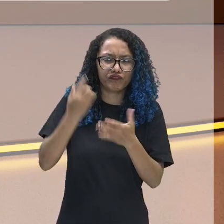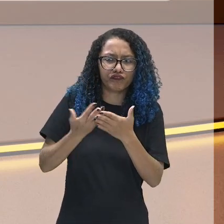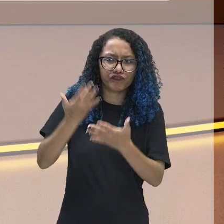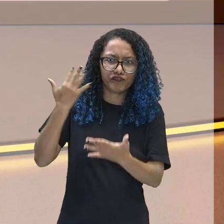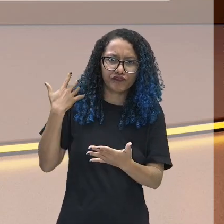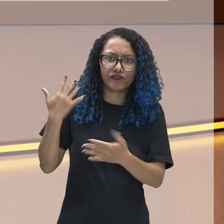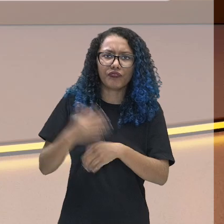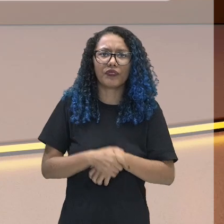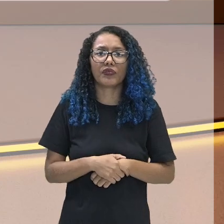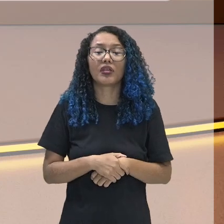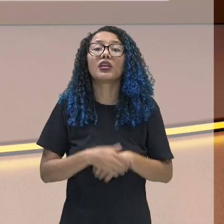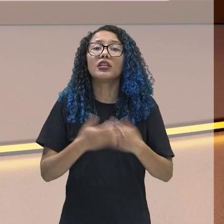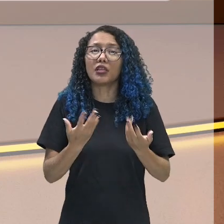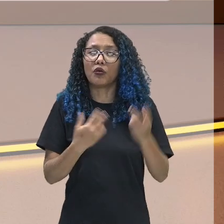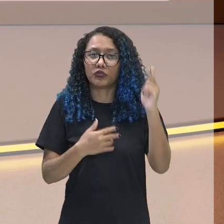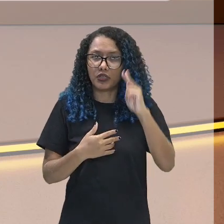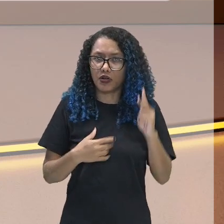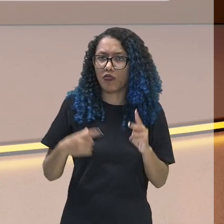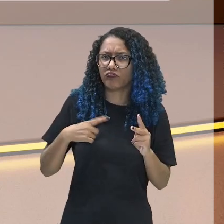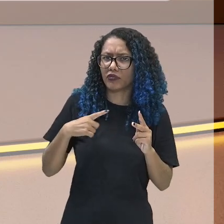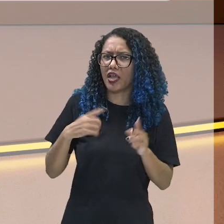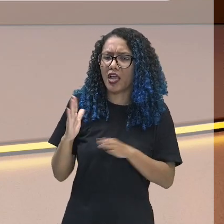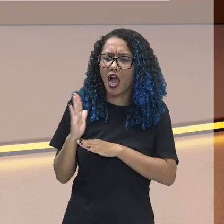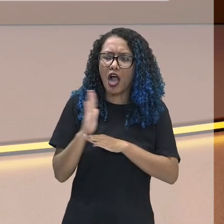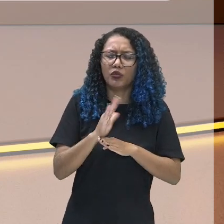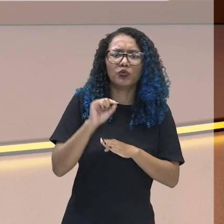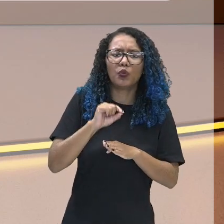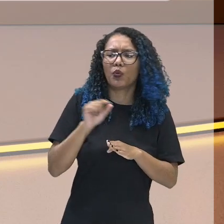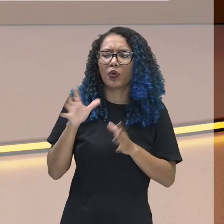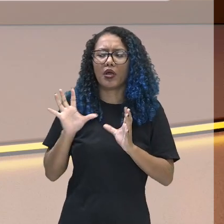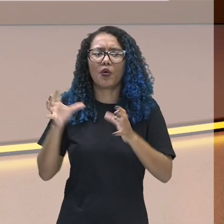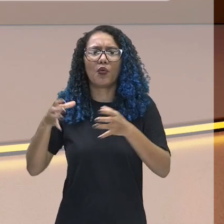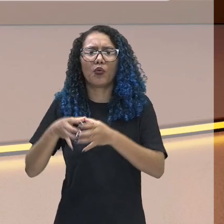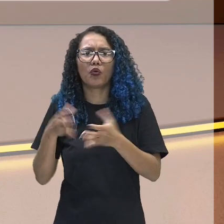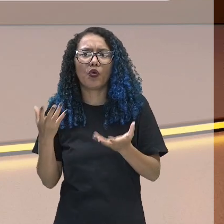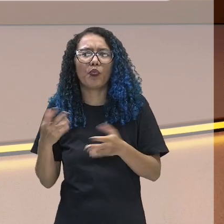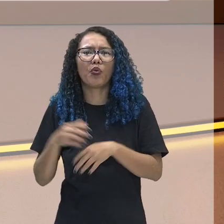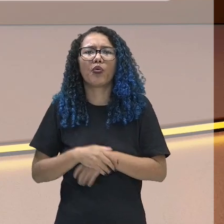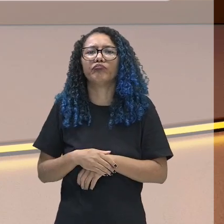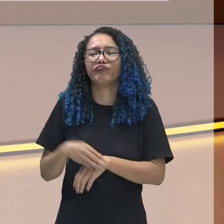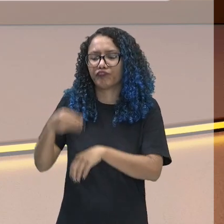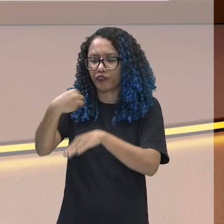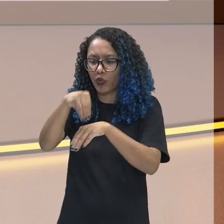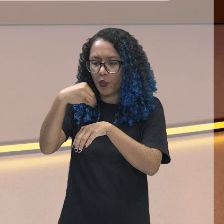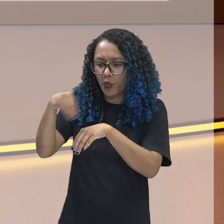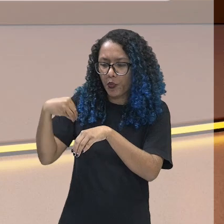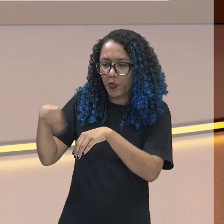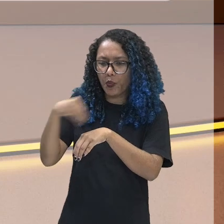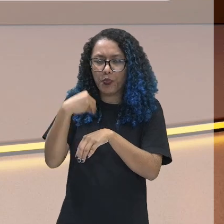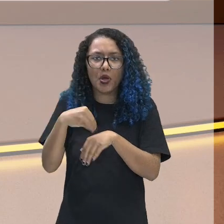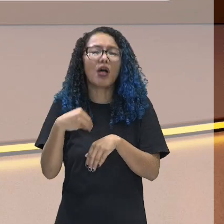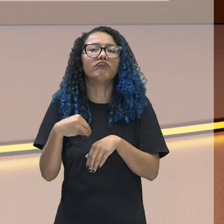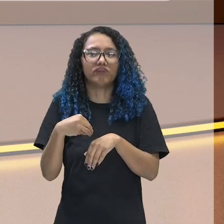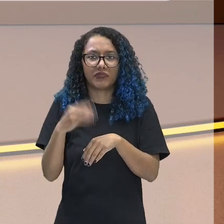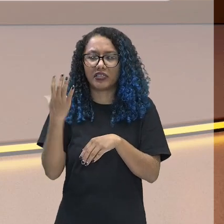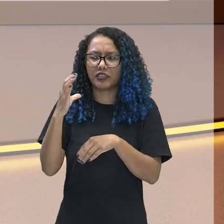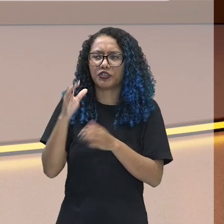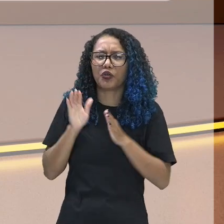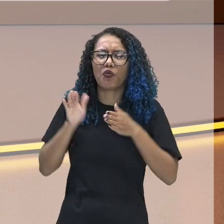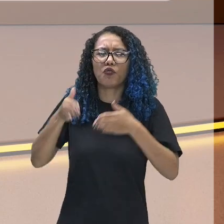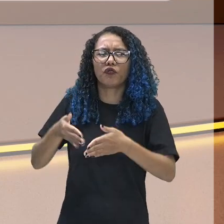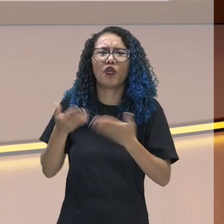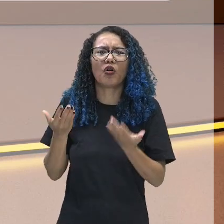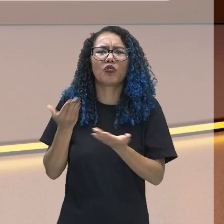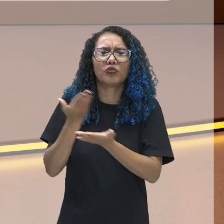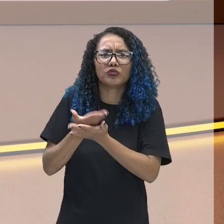de outros estudiosos, como os paleontólogos, cientistas que buscam conhecer a forma de